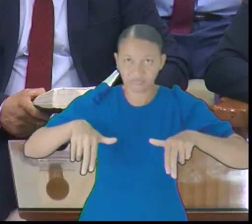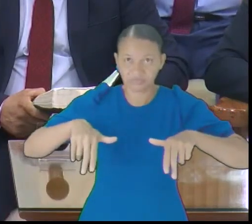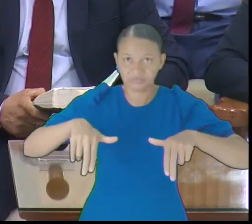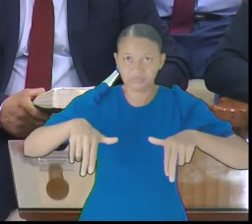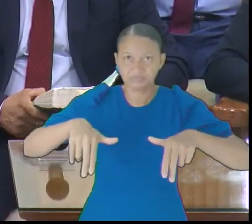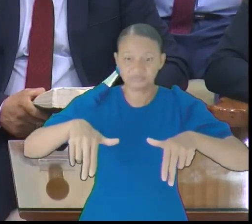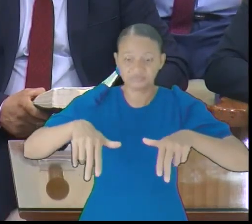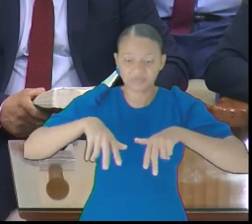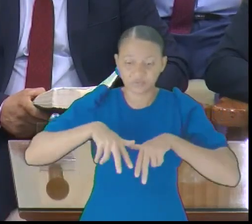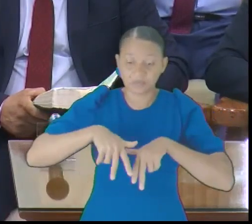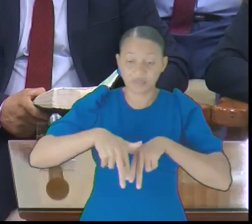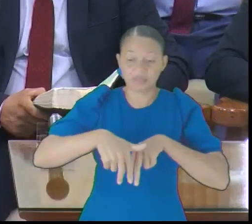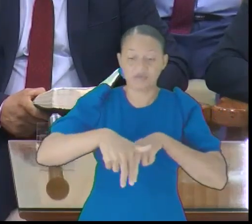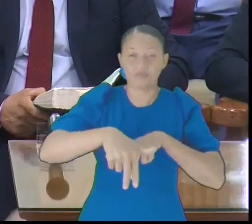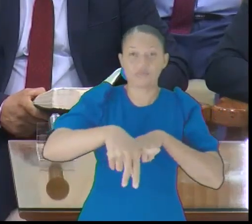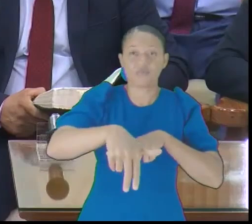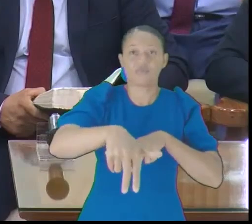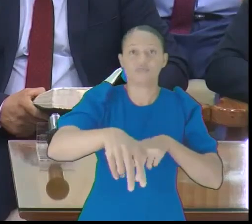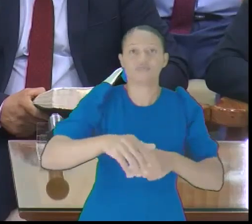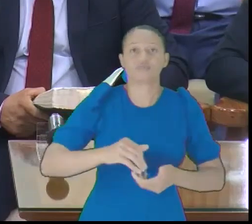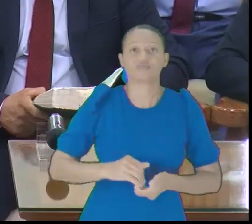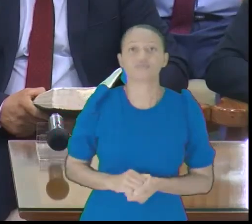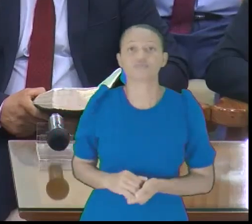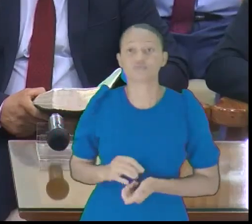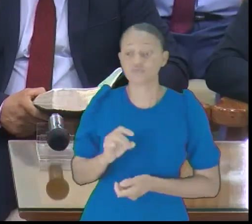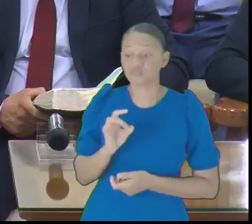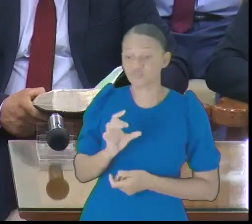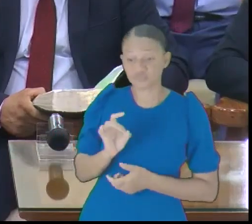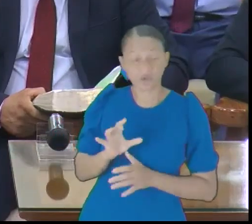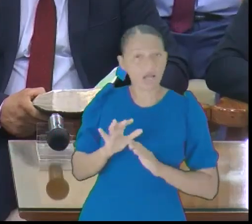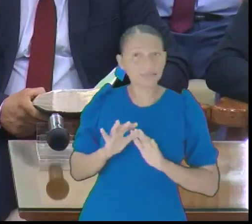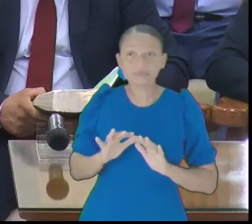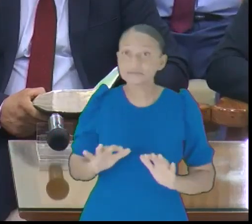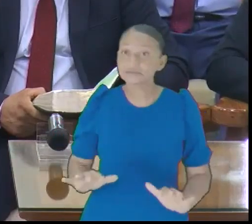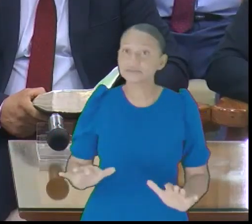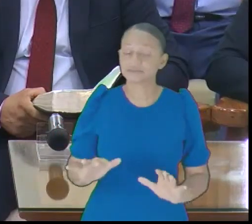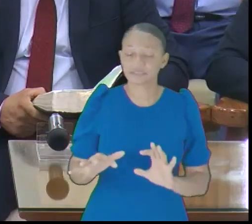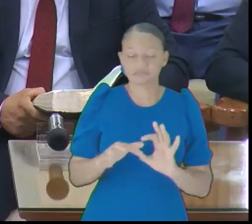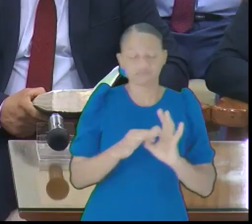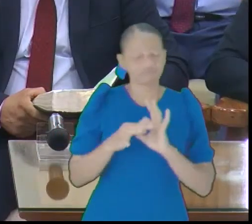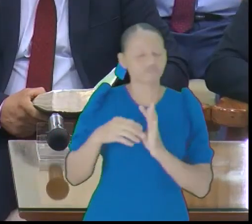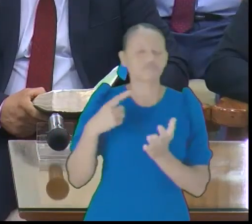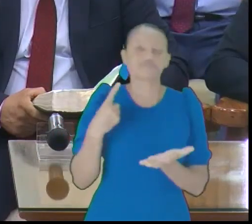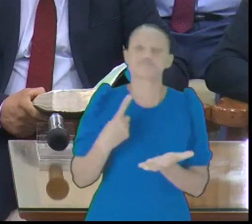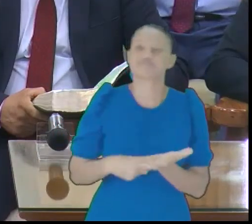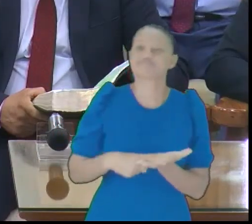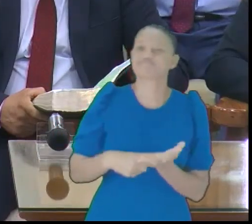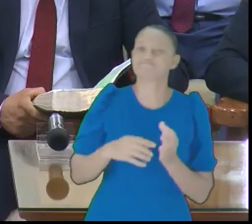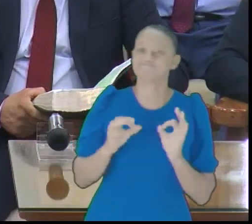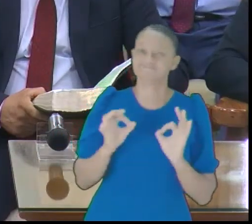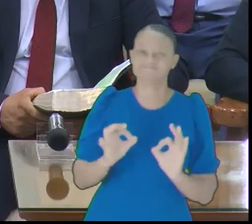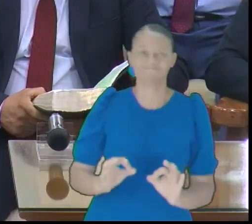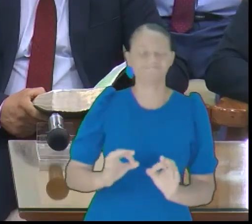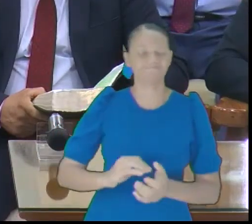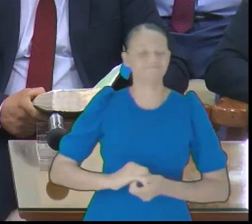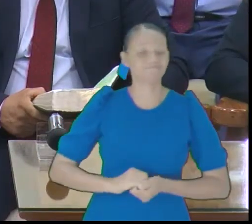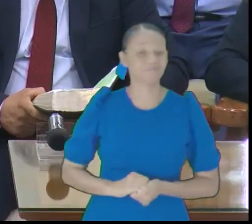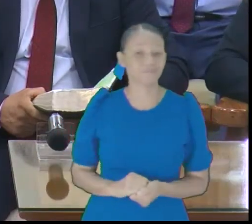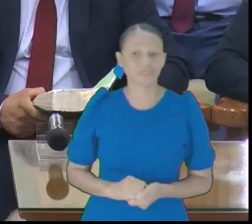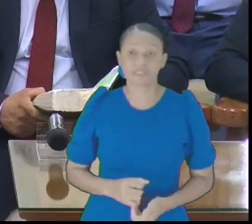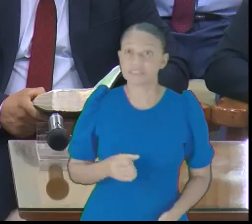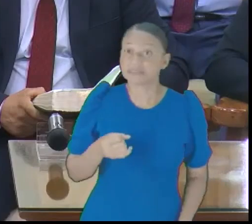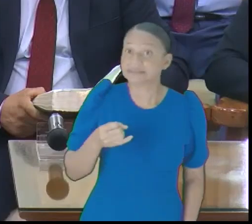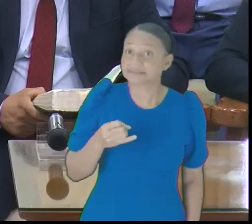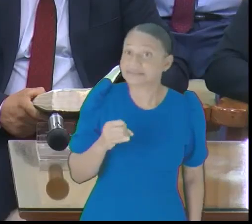caminhavam ali no meio, e somente desta forma aquela aliança estava firmada. Se